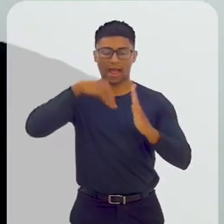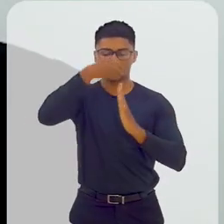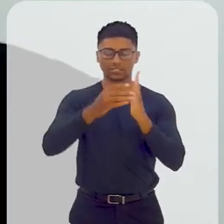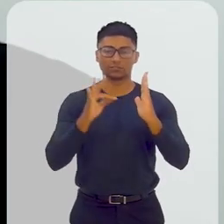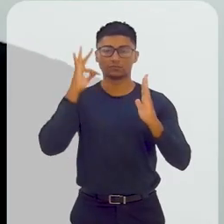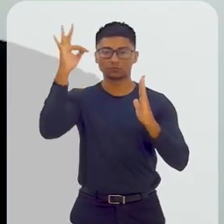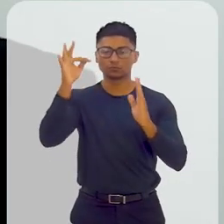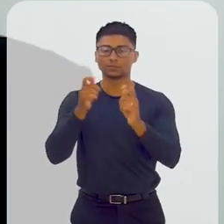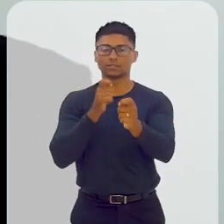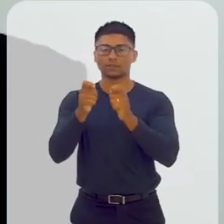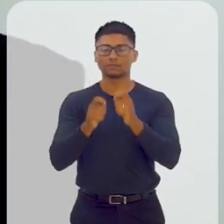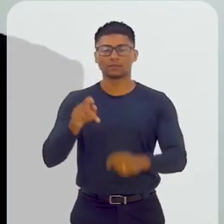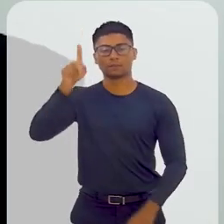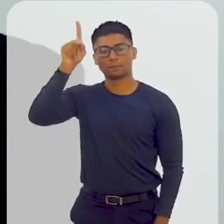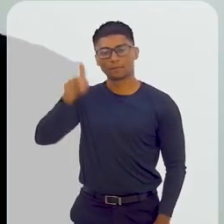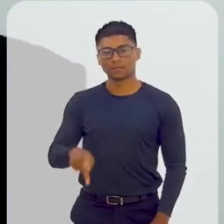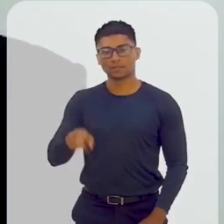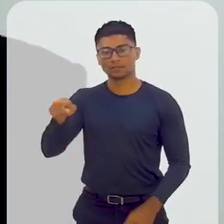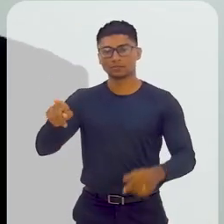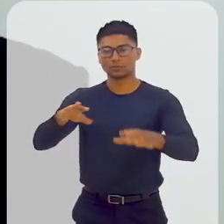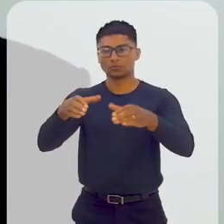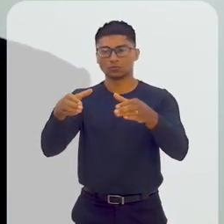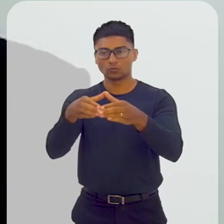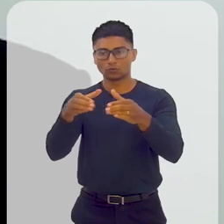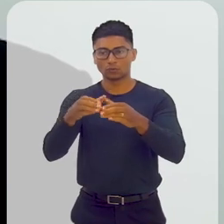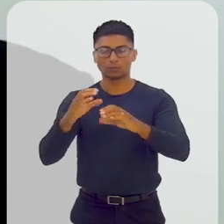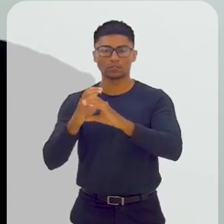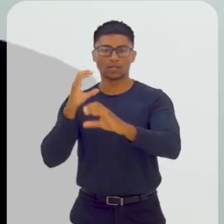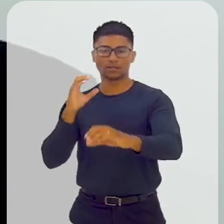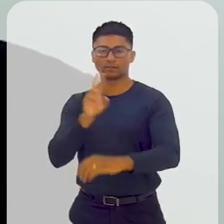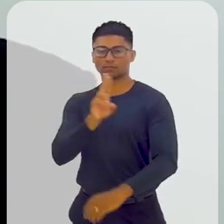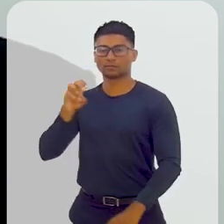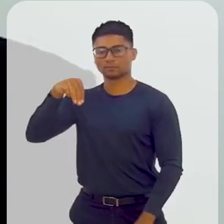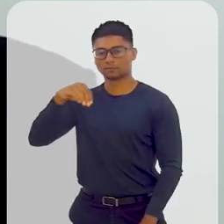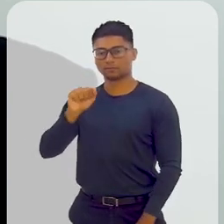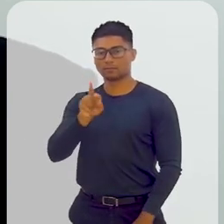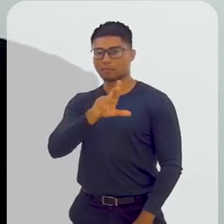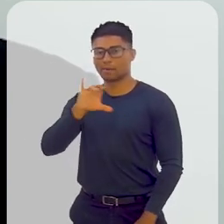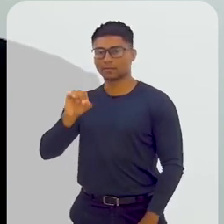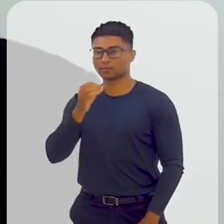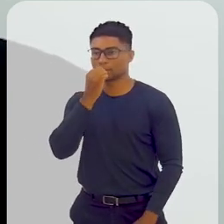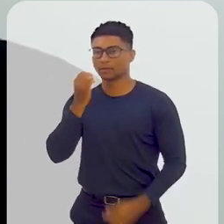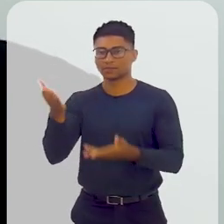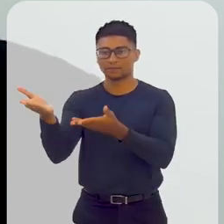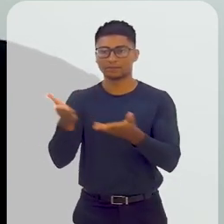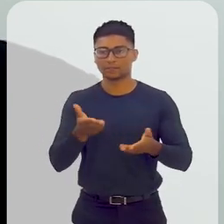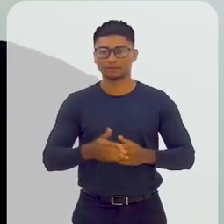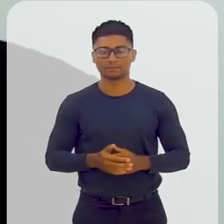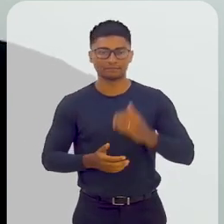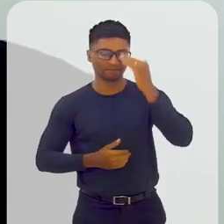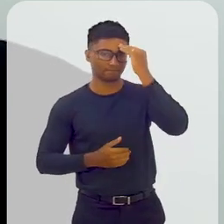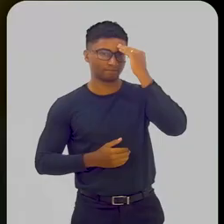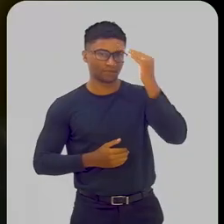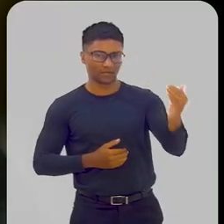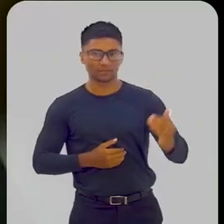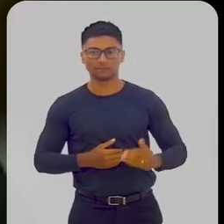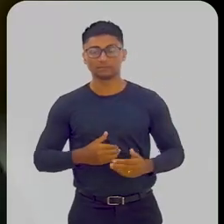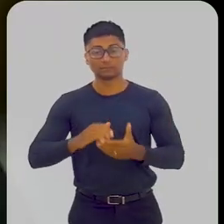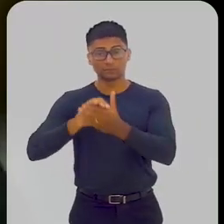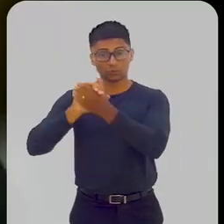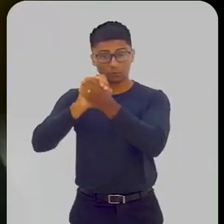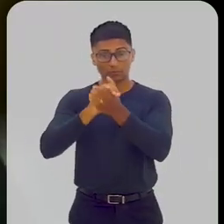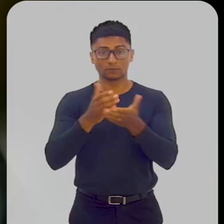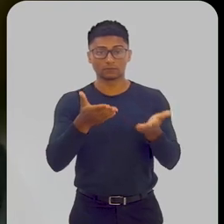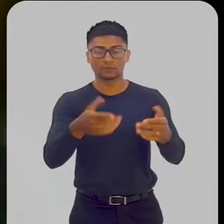assunto da Agenda de Futuro de hoje, entrevista ao presidente do Clube de Engenharia, Márcio Girão. Olá, presidente, seja muito bem-vindo. Obrigado,